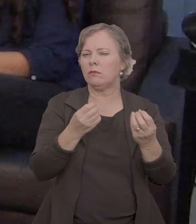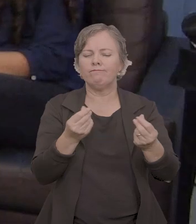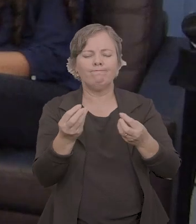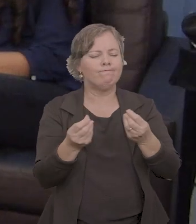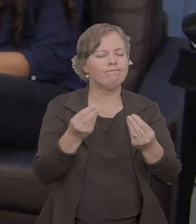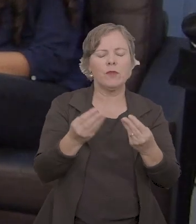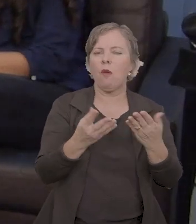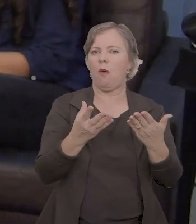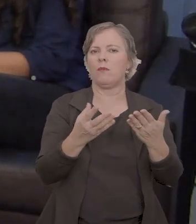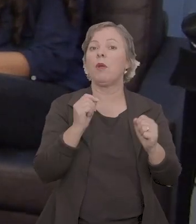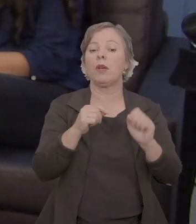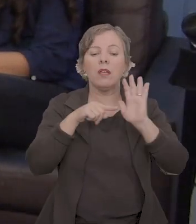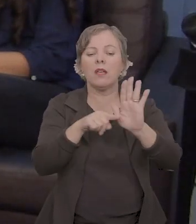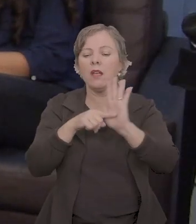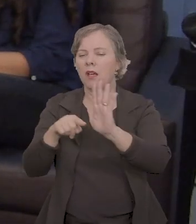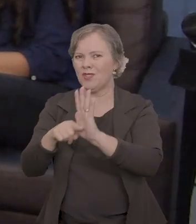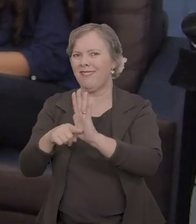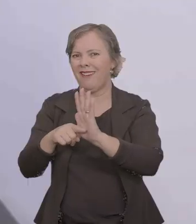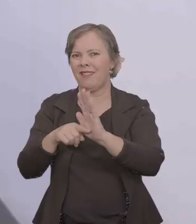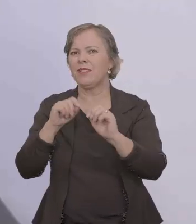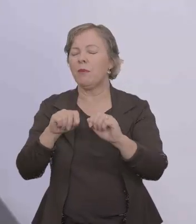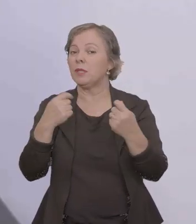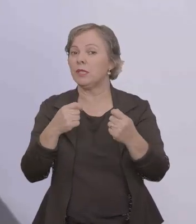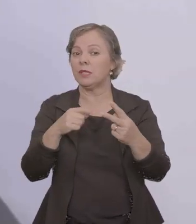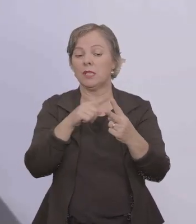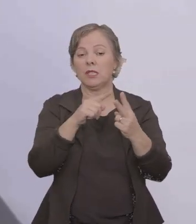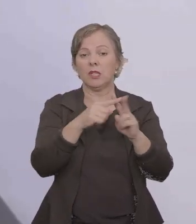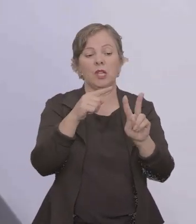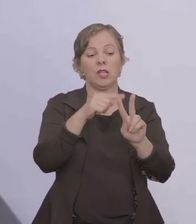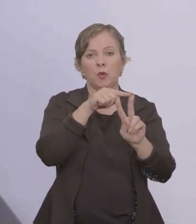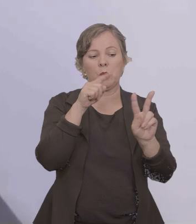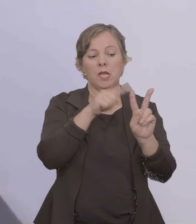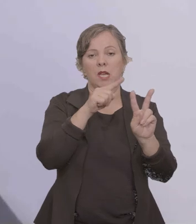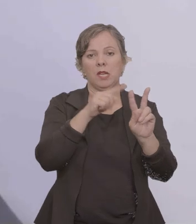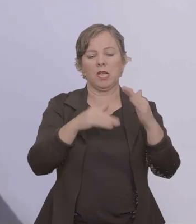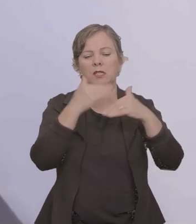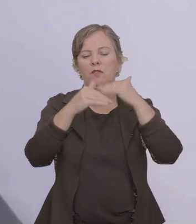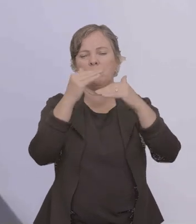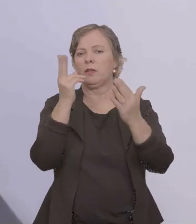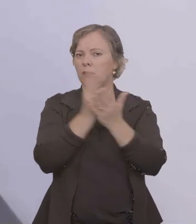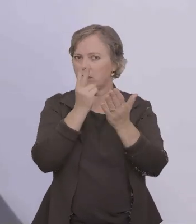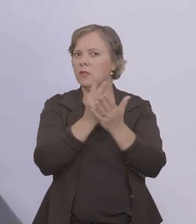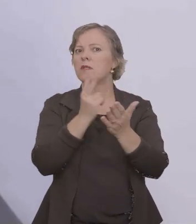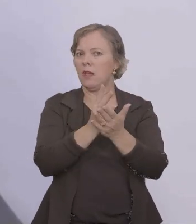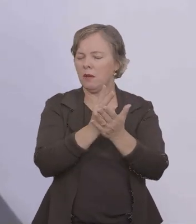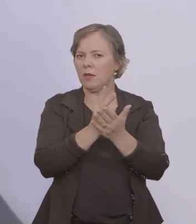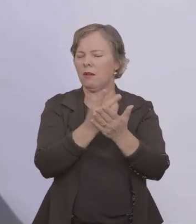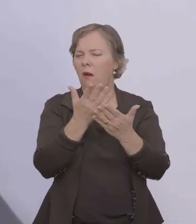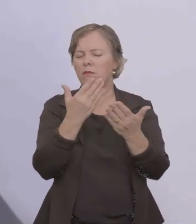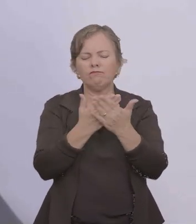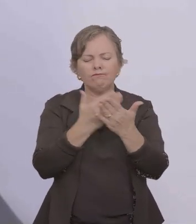justamente ajudar essas pessoas. Então, é ter duas coisas em mente. A primeira é o desenvolvimento contínuo, né?